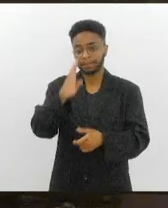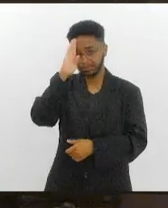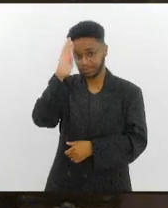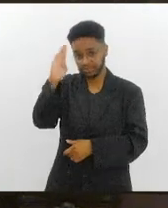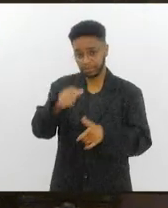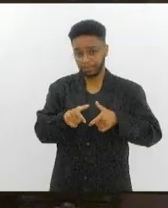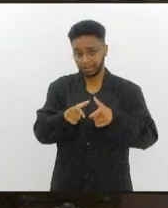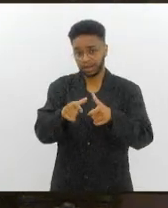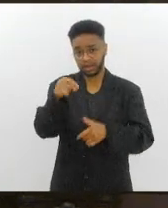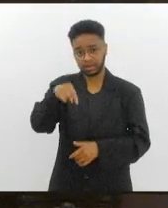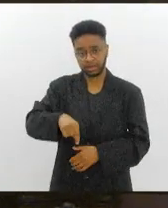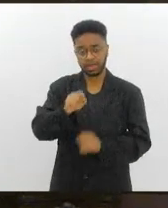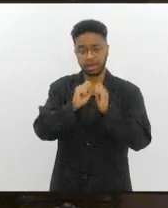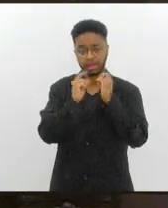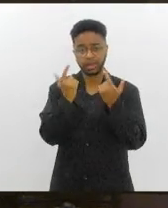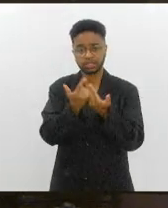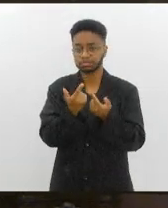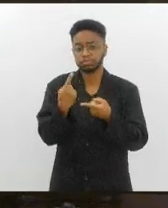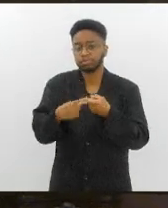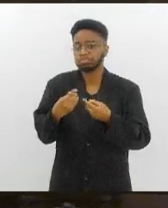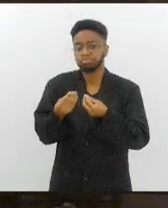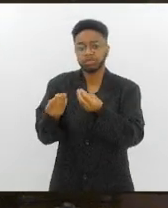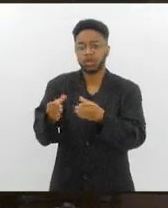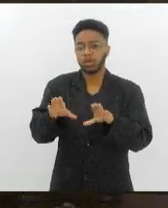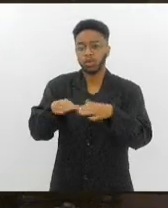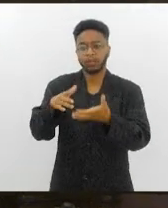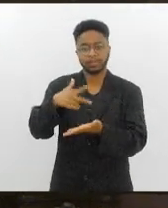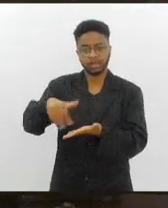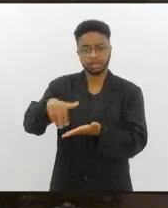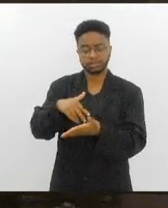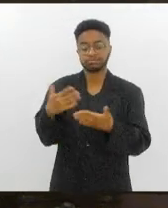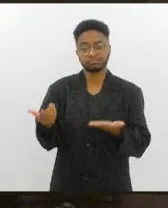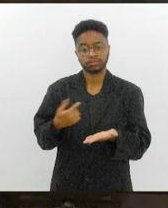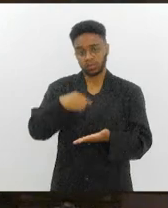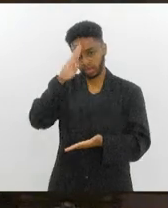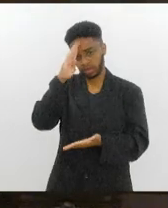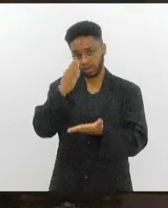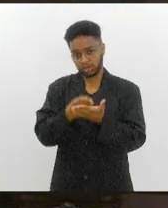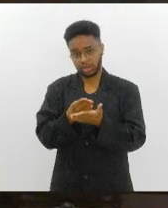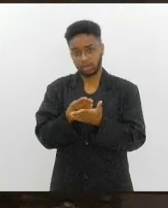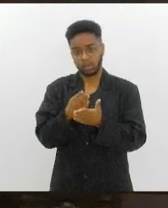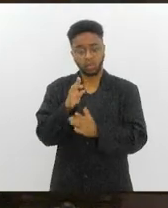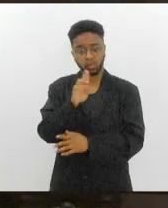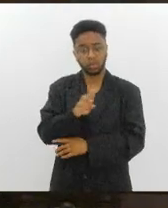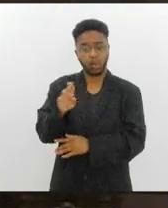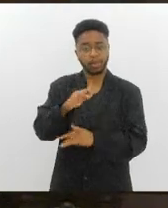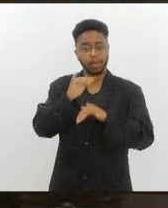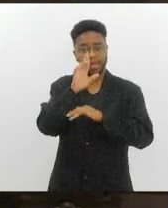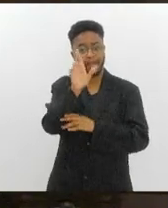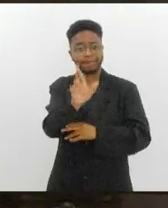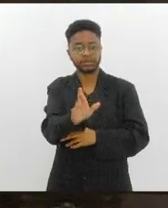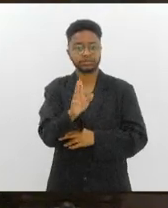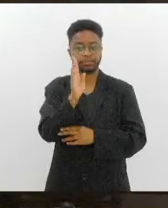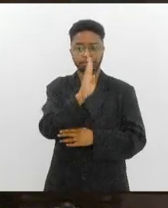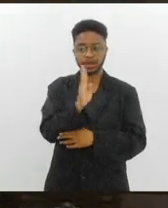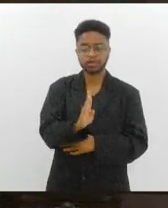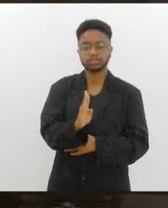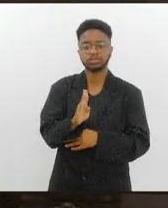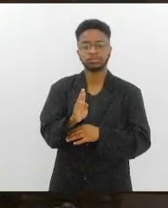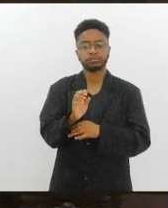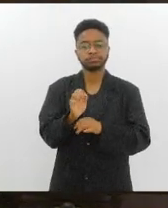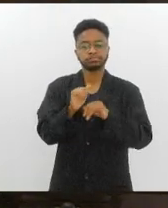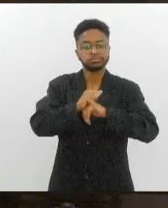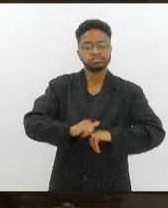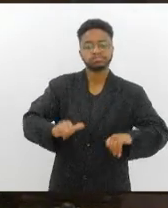parlamento, a essa companhia de dança. Eu acho que o nome que leva o nome do Brasil, ou que leva o nome pelo Brasil, que